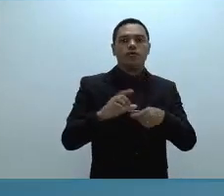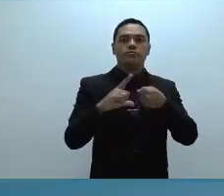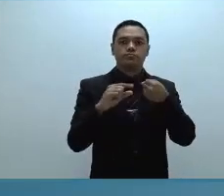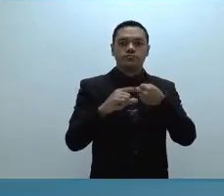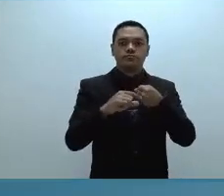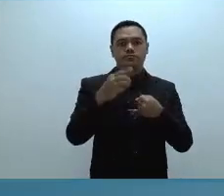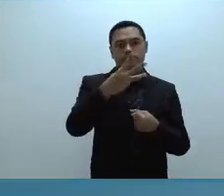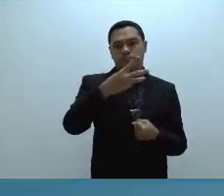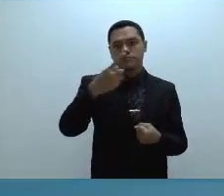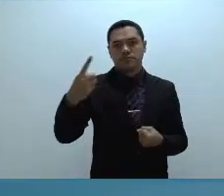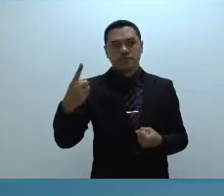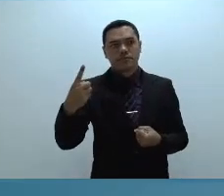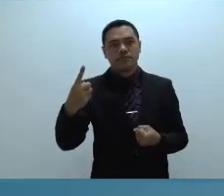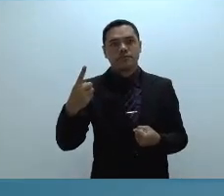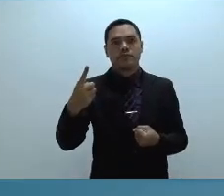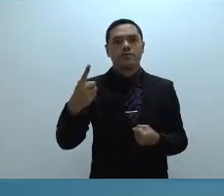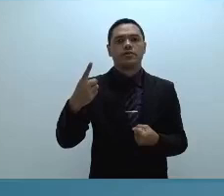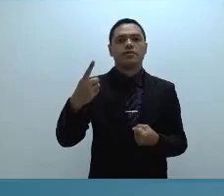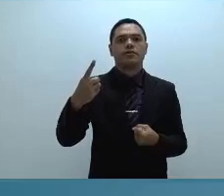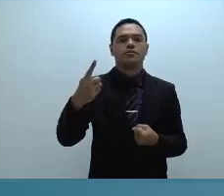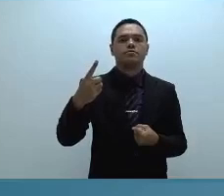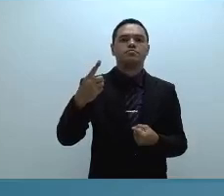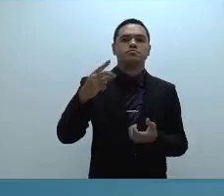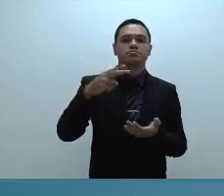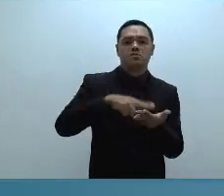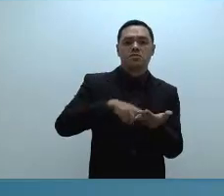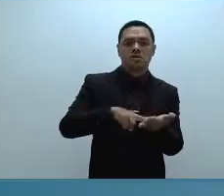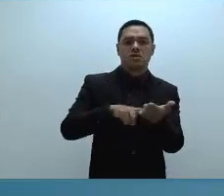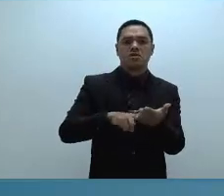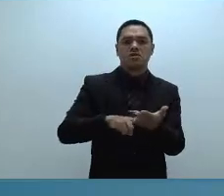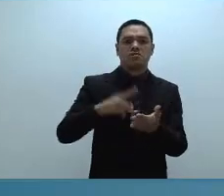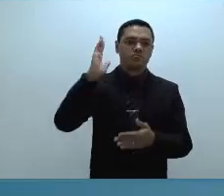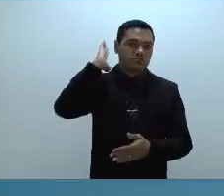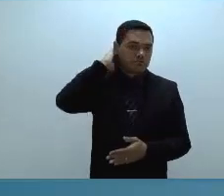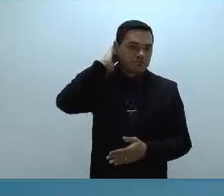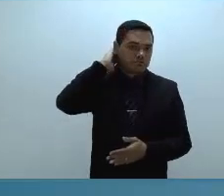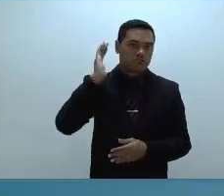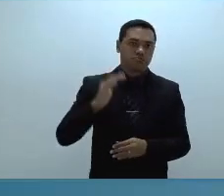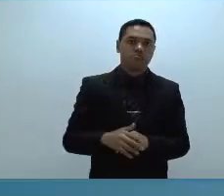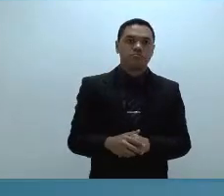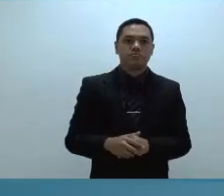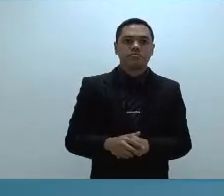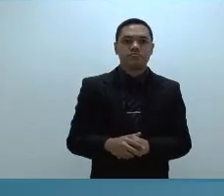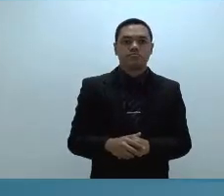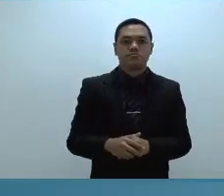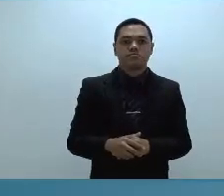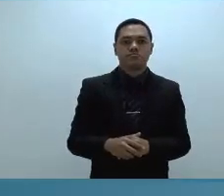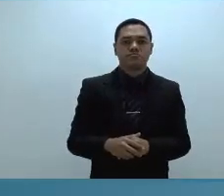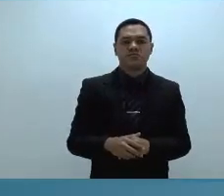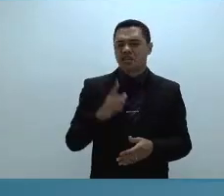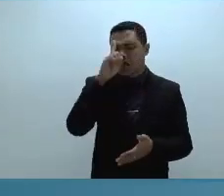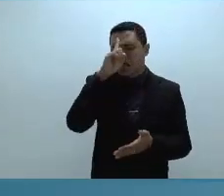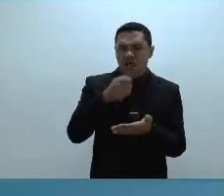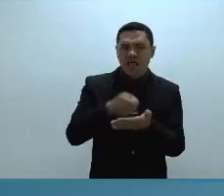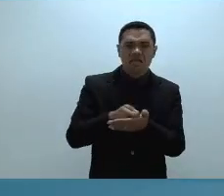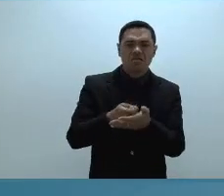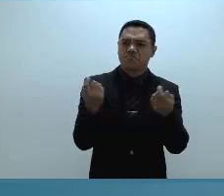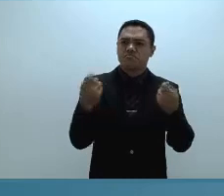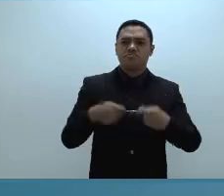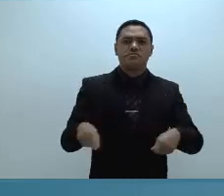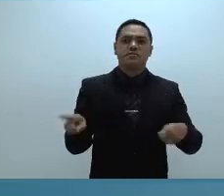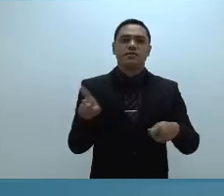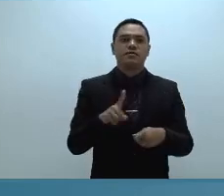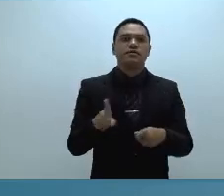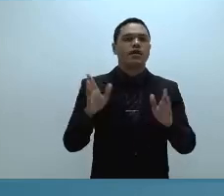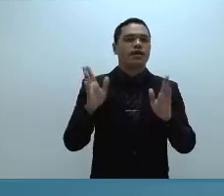19, da Carta do Pará. Então, sine qua non, não tem mais nada que se decidir aqui. É